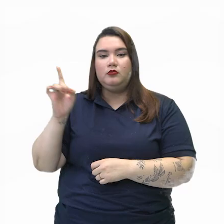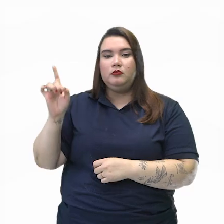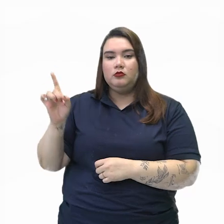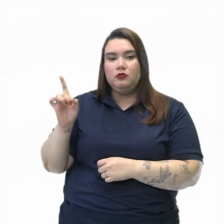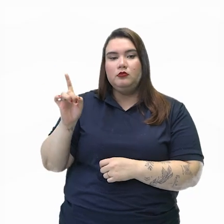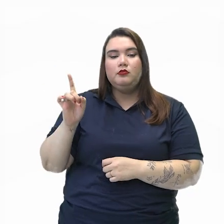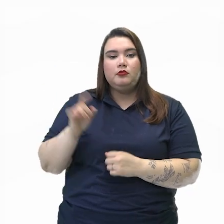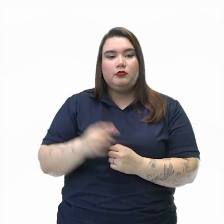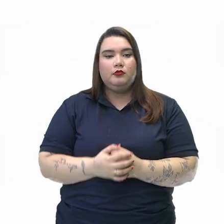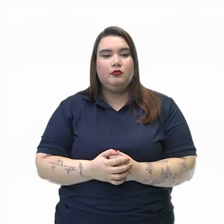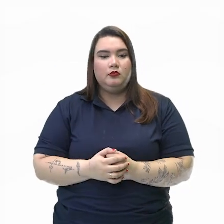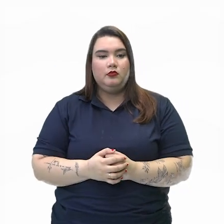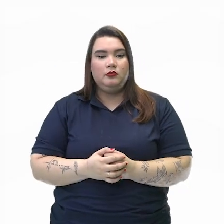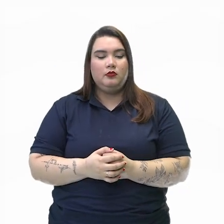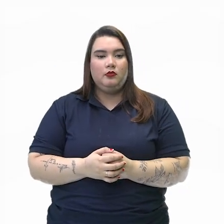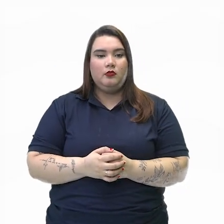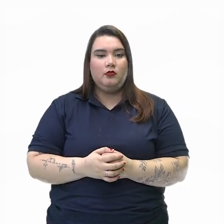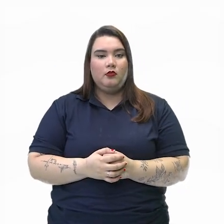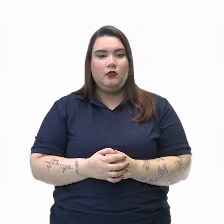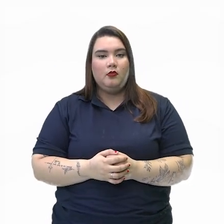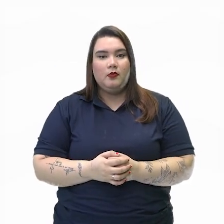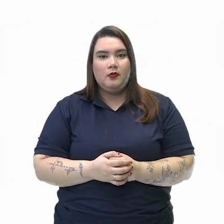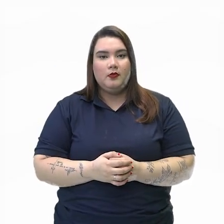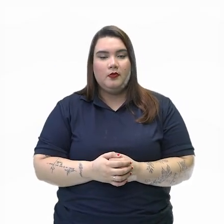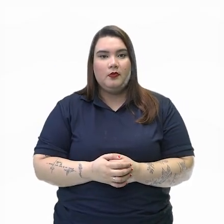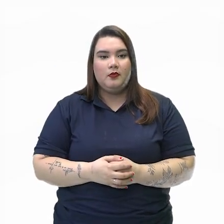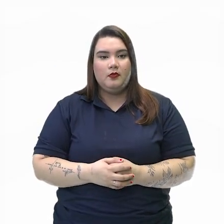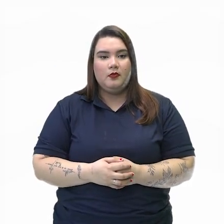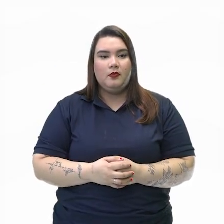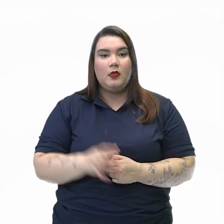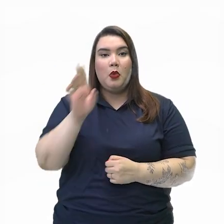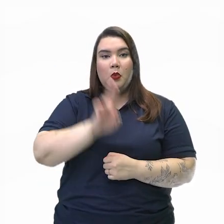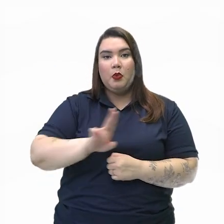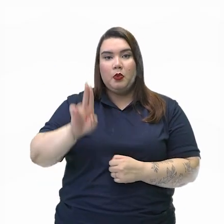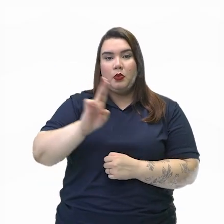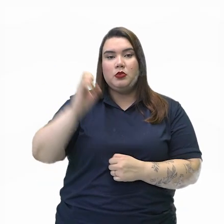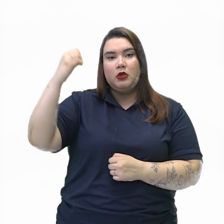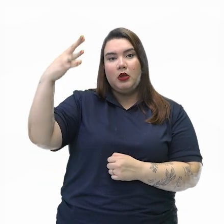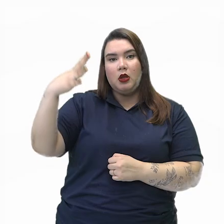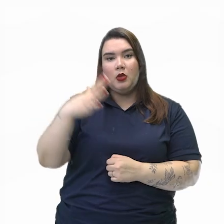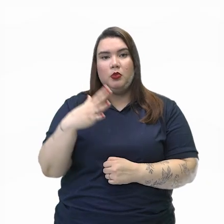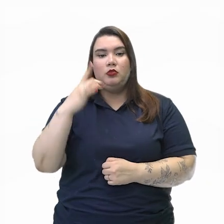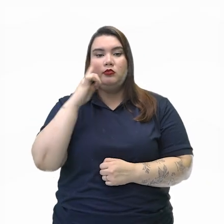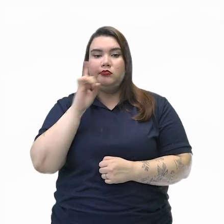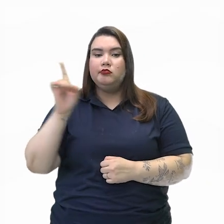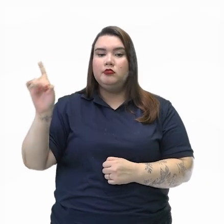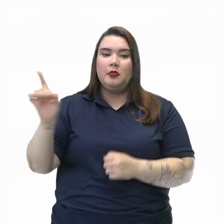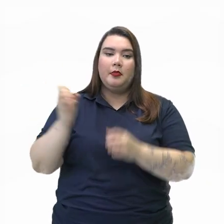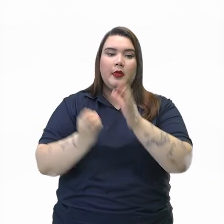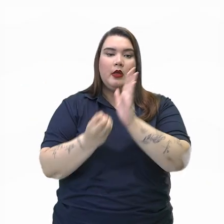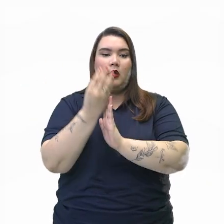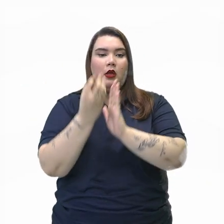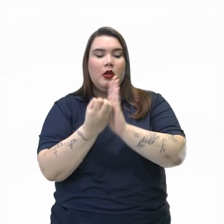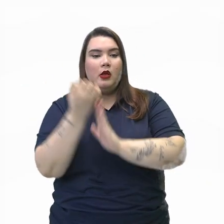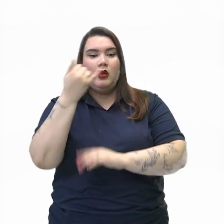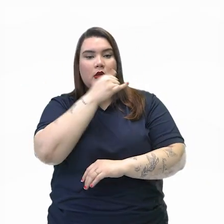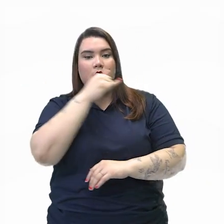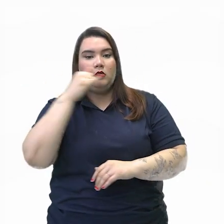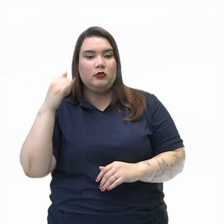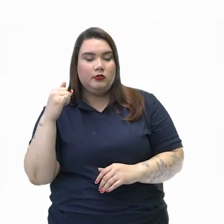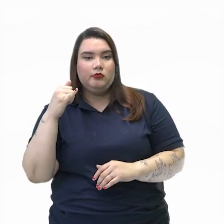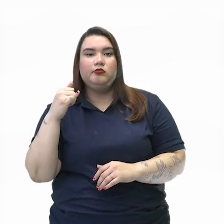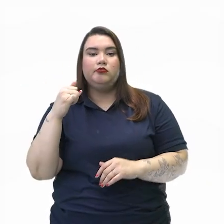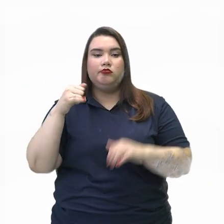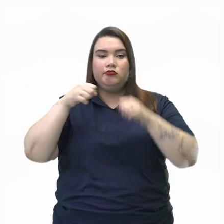energia solar, como temos aí, a obtenção da luz a obtenção da luz solar para a